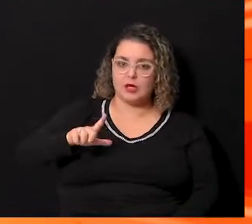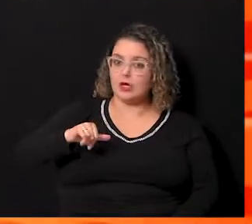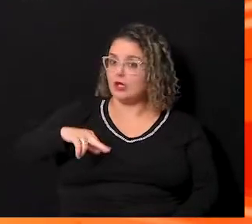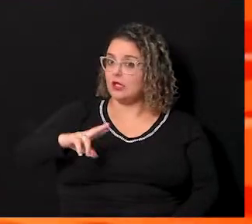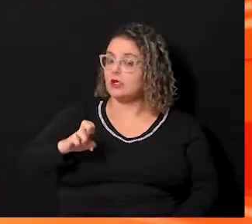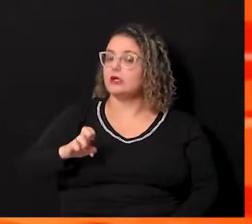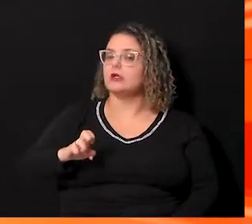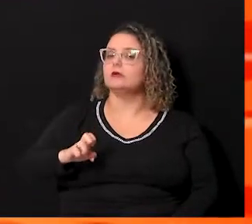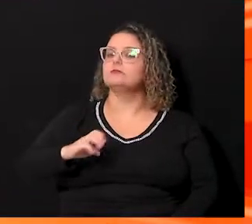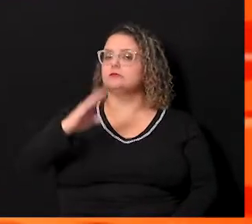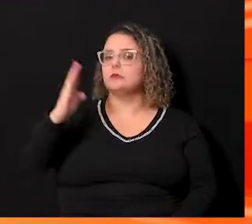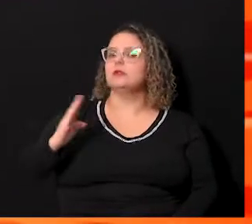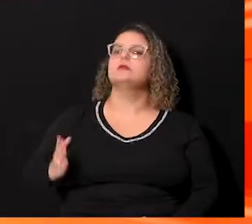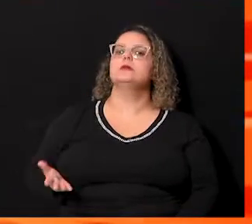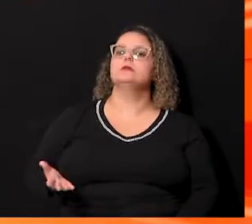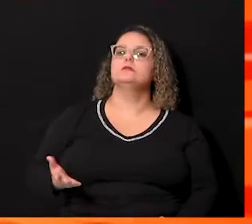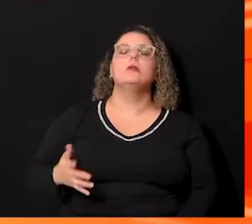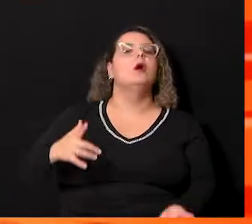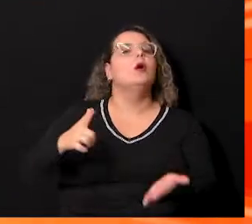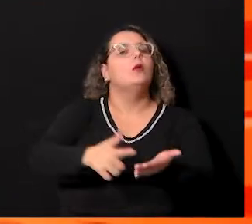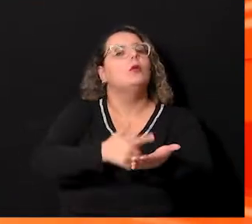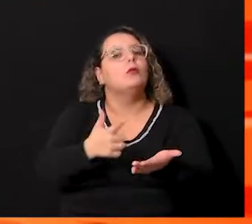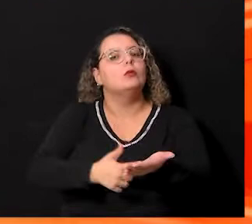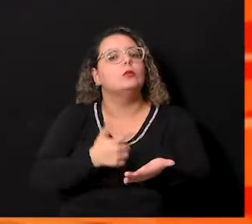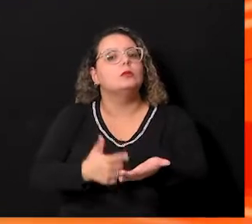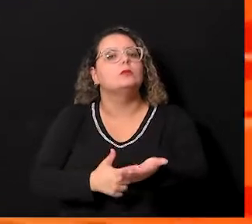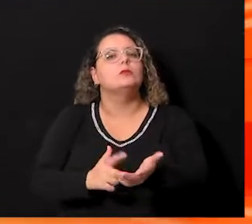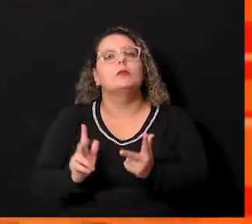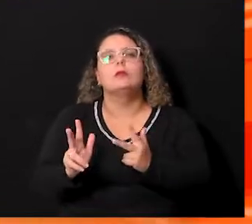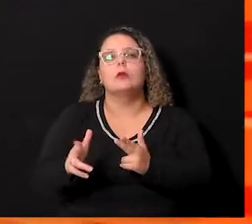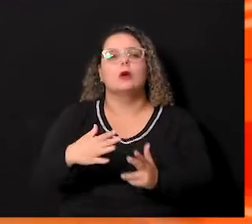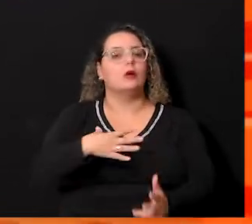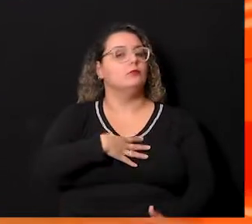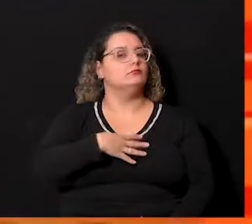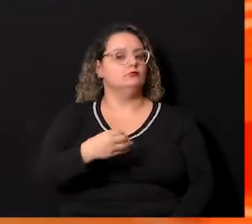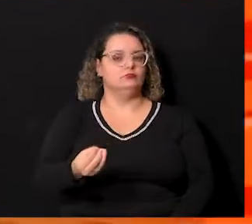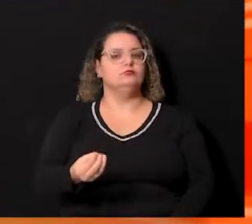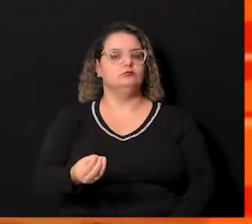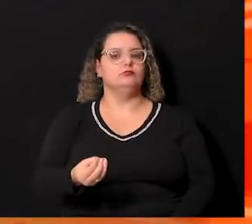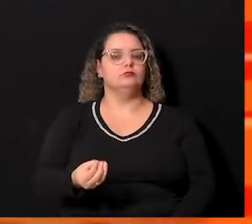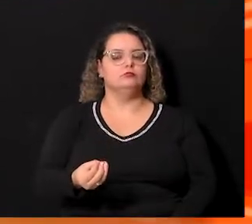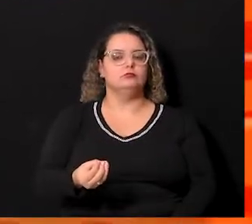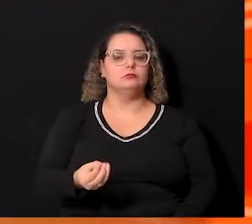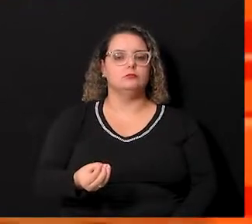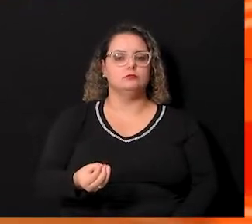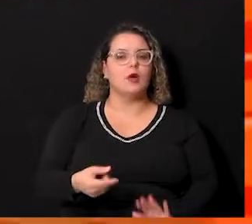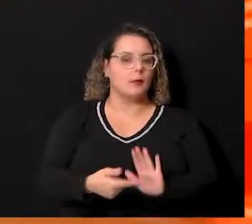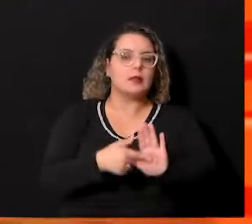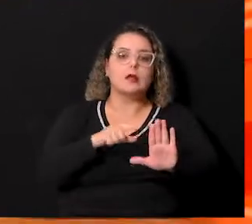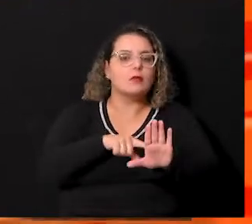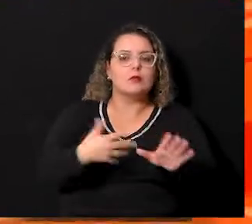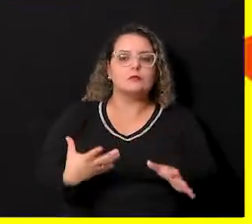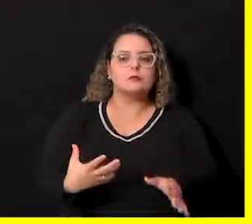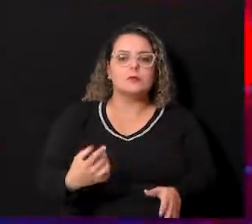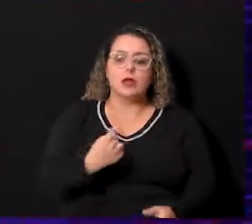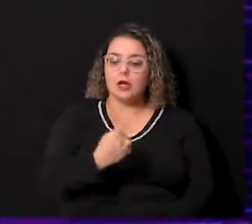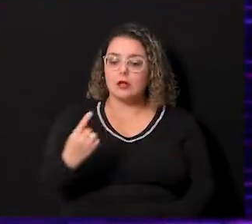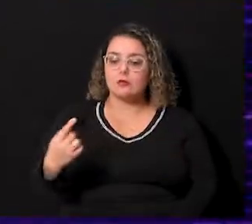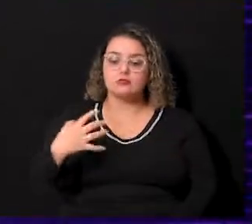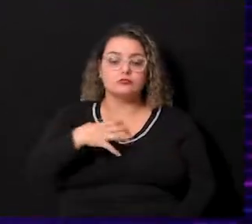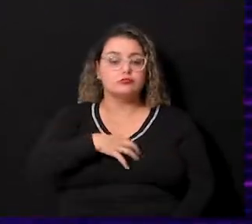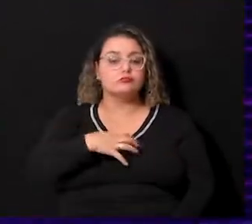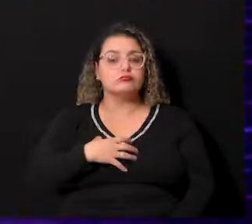depende, eu tô entendendo que um livro é mais ou menos como um filho, né? Cada um vem assim do seu jeito,